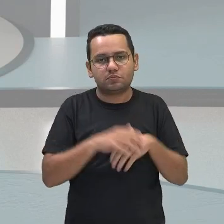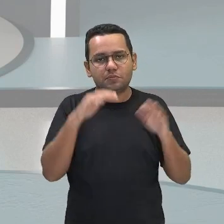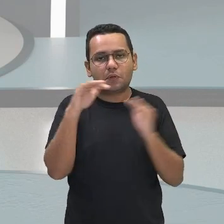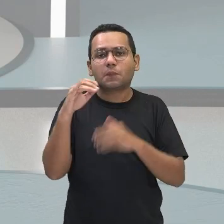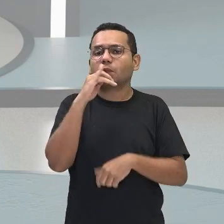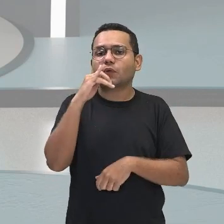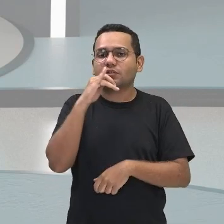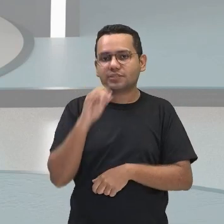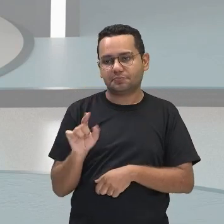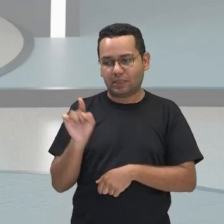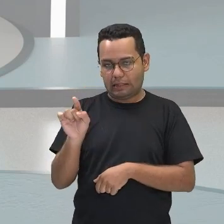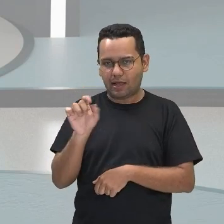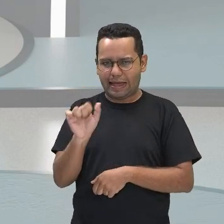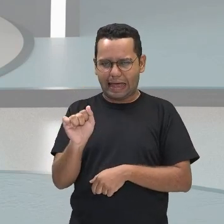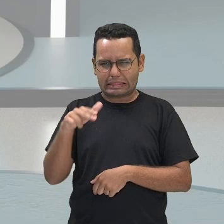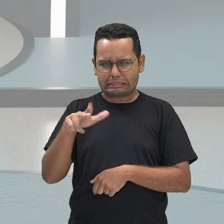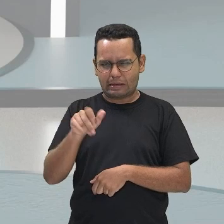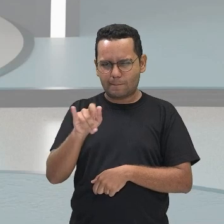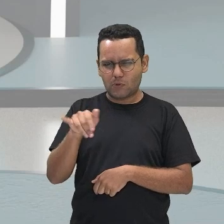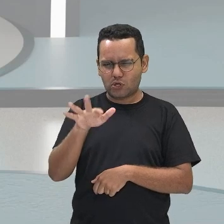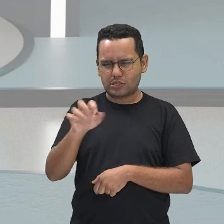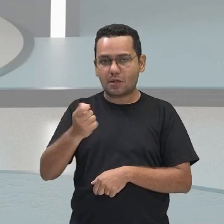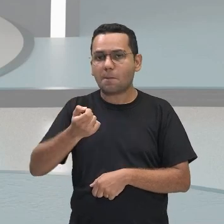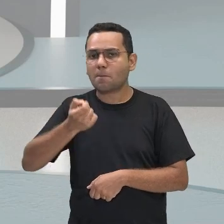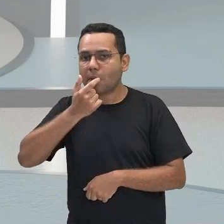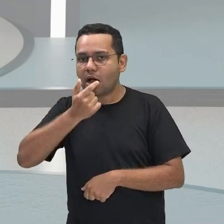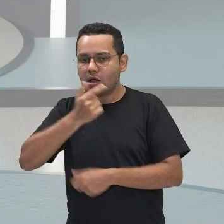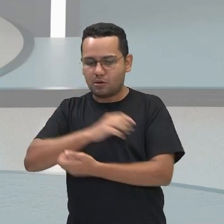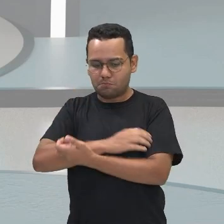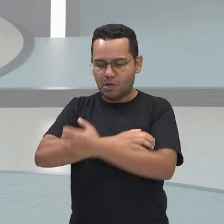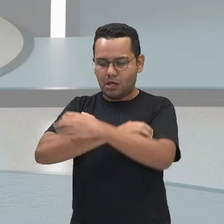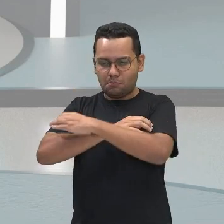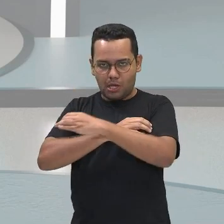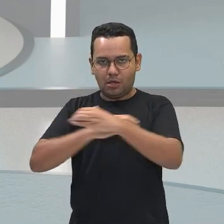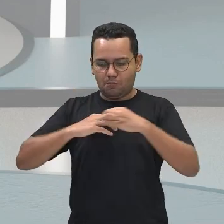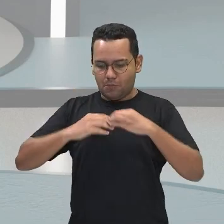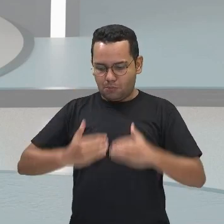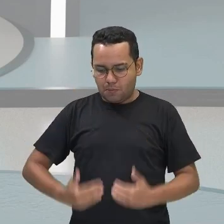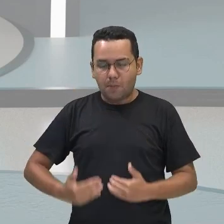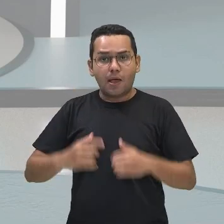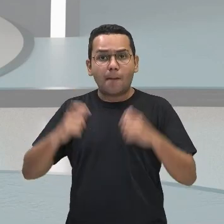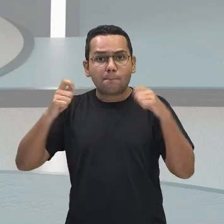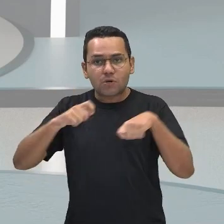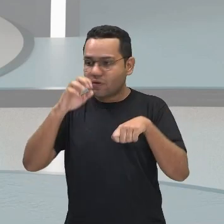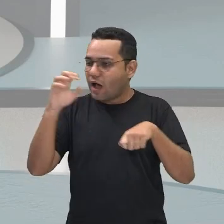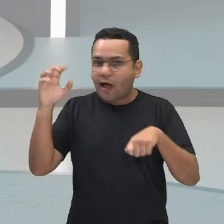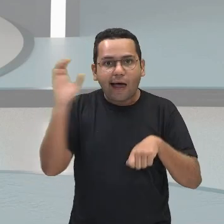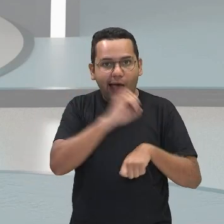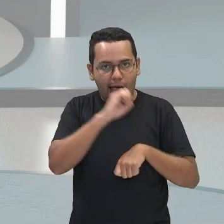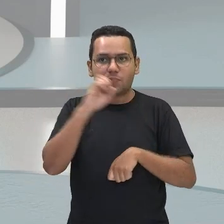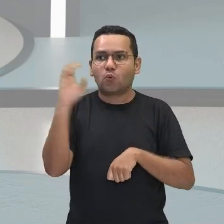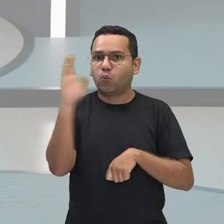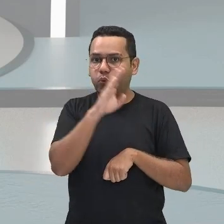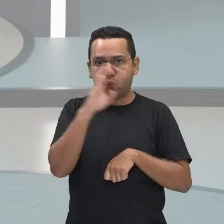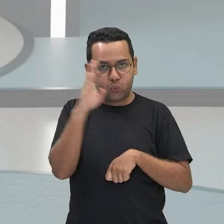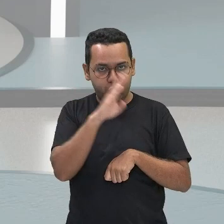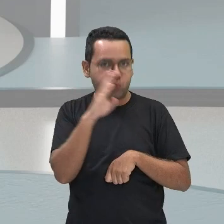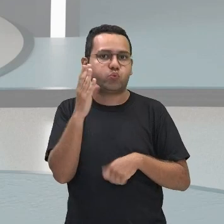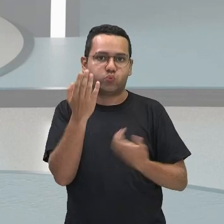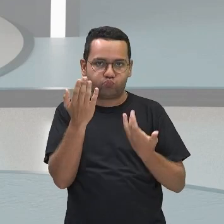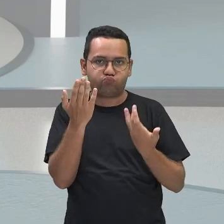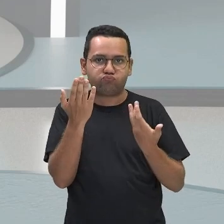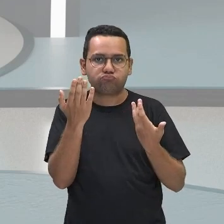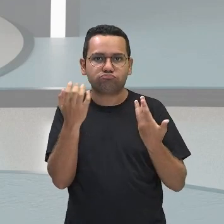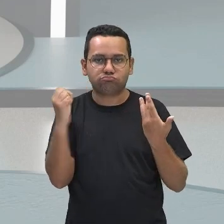for usar um anabolizante, você vai conseguir desenvolver uma massa muscular muito mais rápido e muito maior que uma pessoa que não faz o uso de